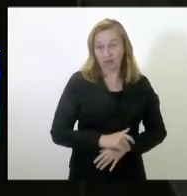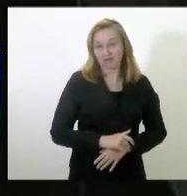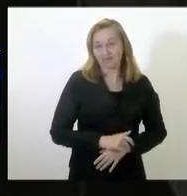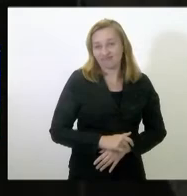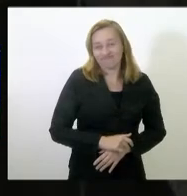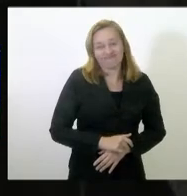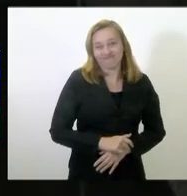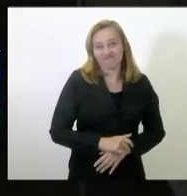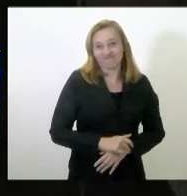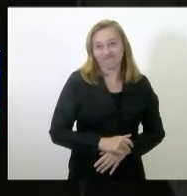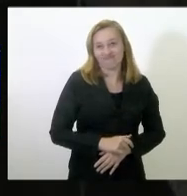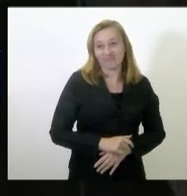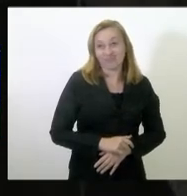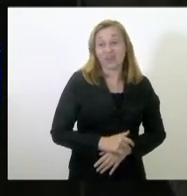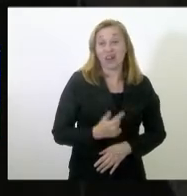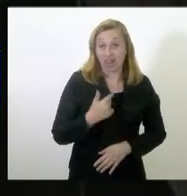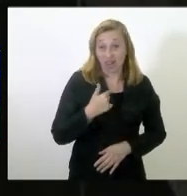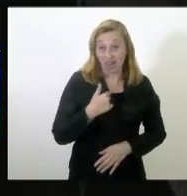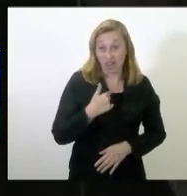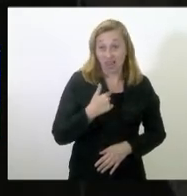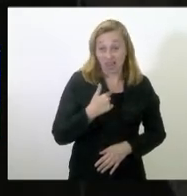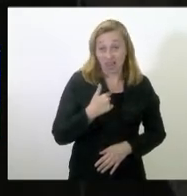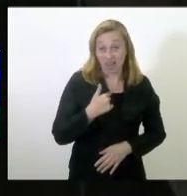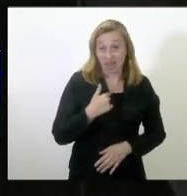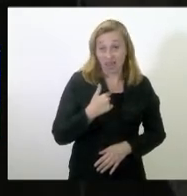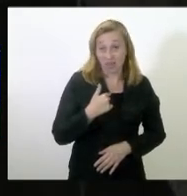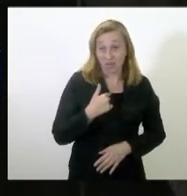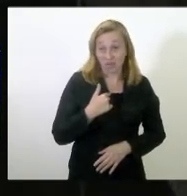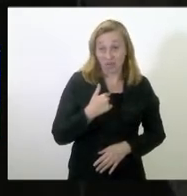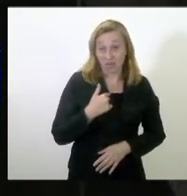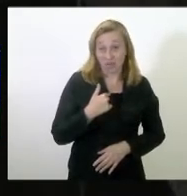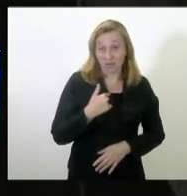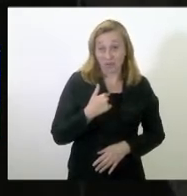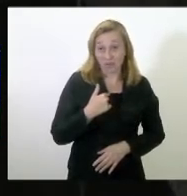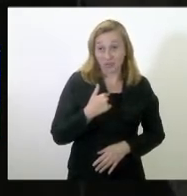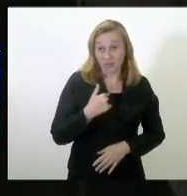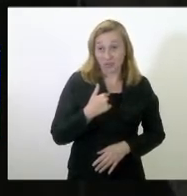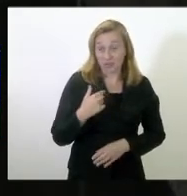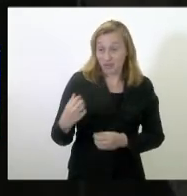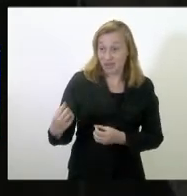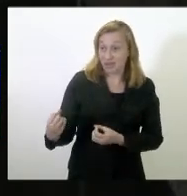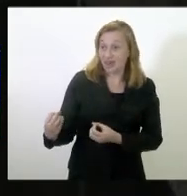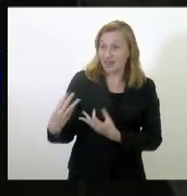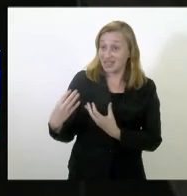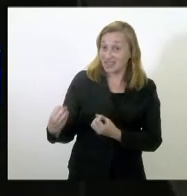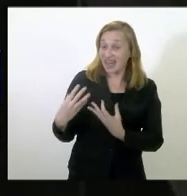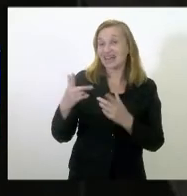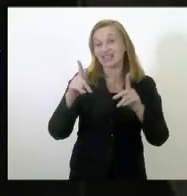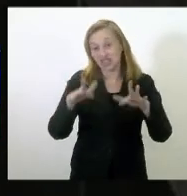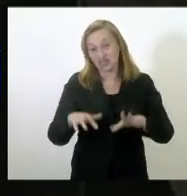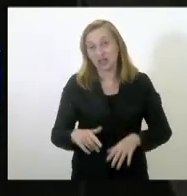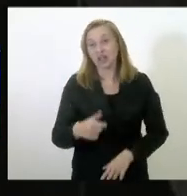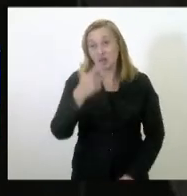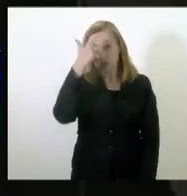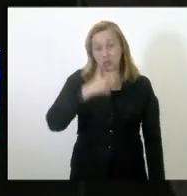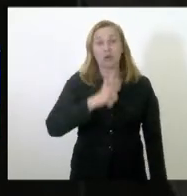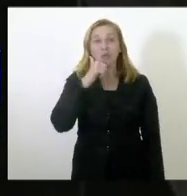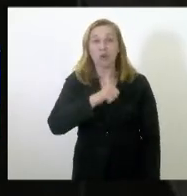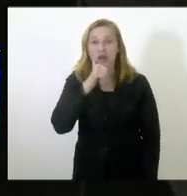não adianta. Eu fui forjada diferente, assim como o Luiz Paulo falou. Eu sou uma mulher, sim, mas eu sou uma mulher